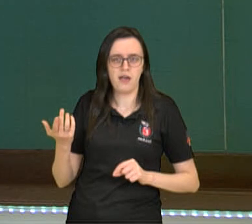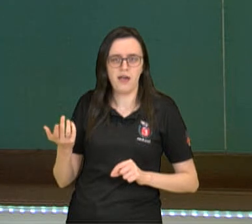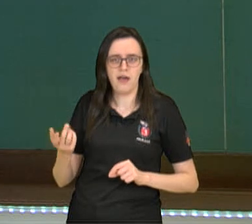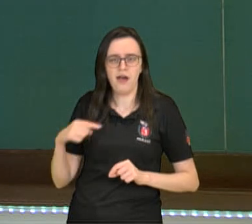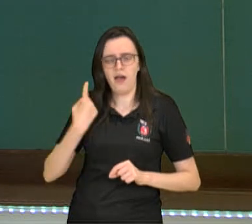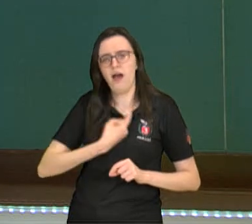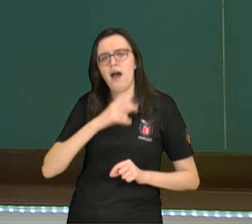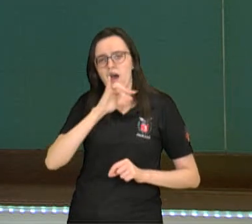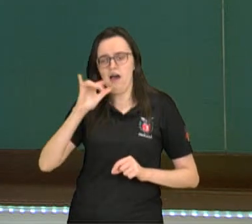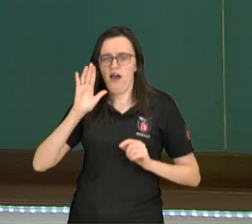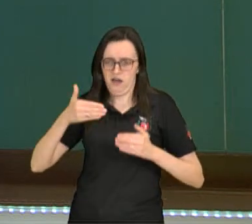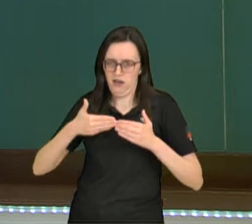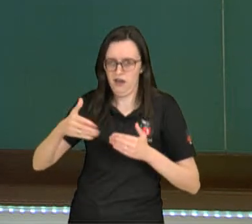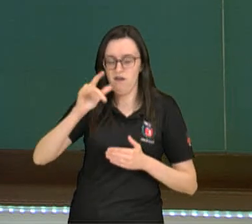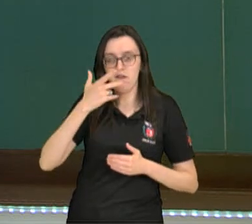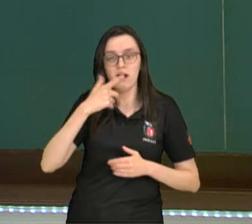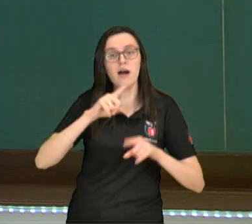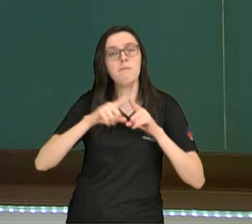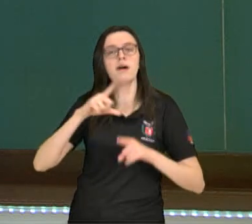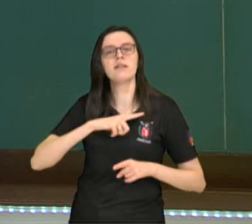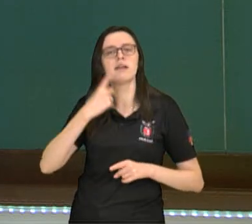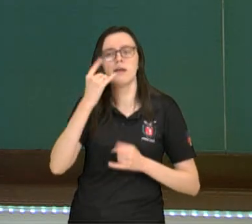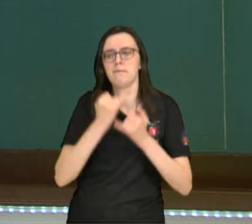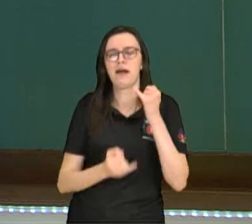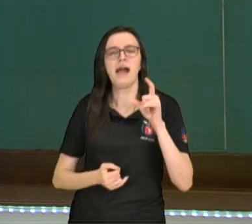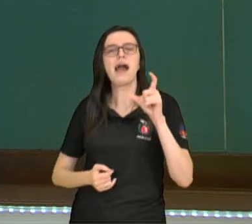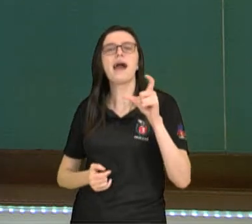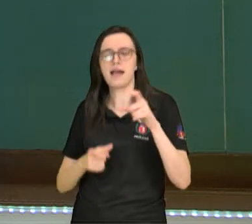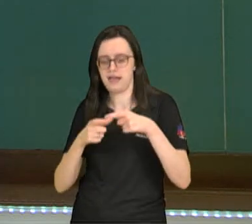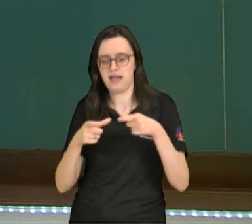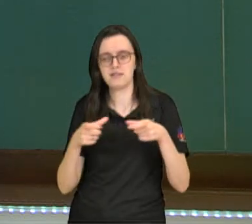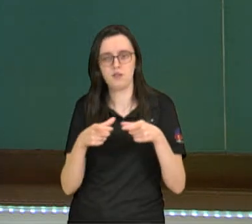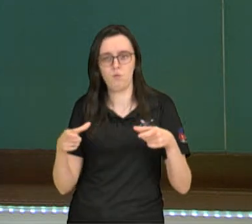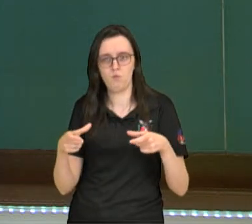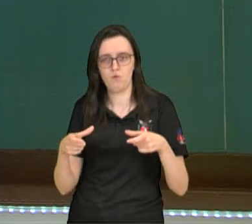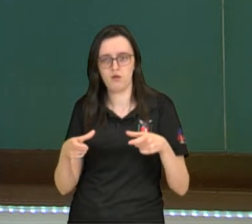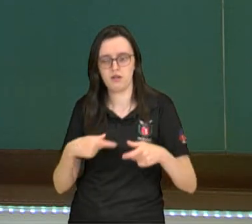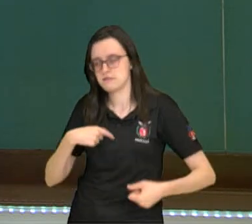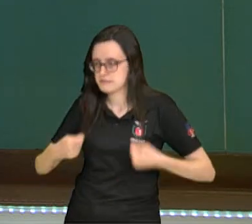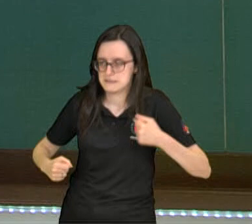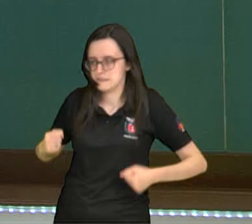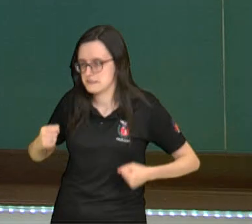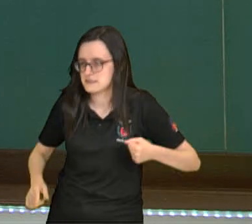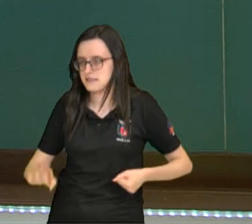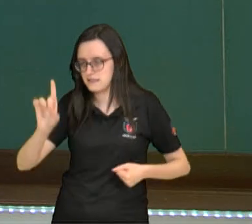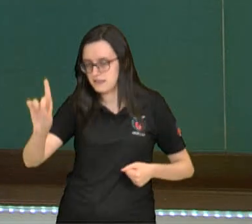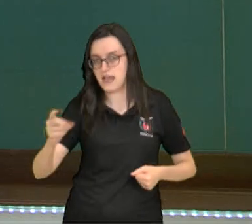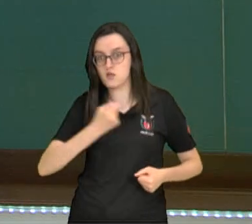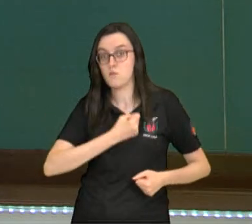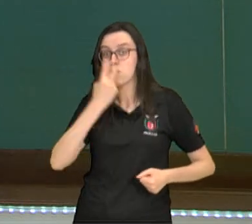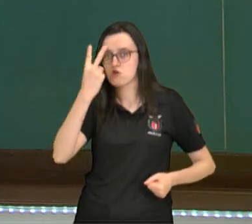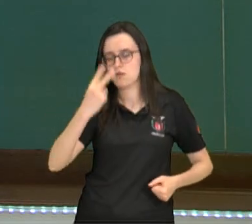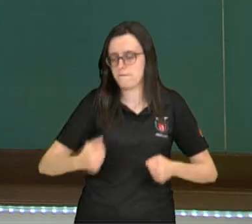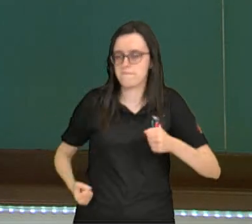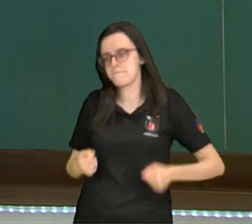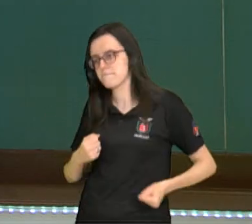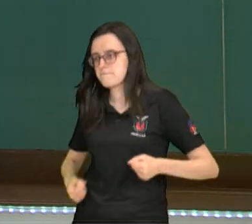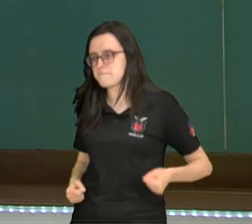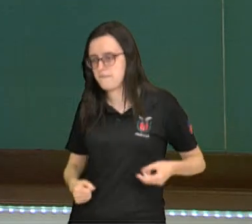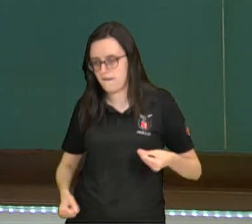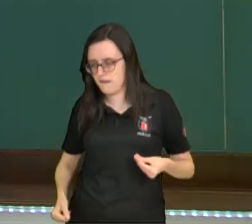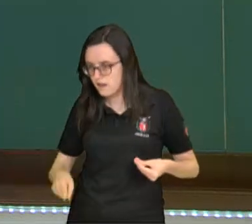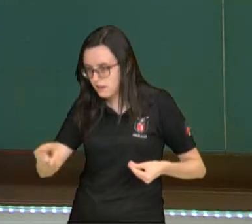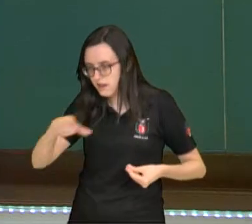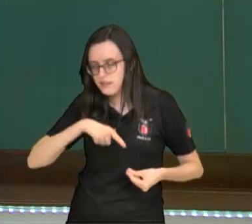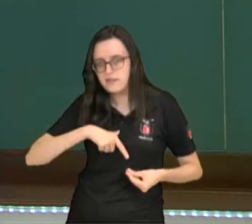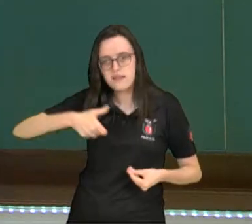vai falar na frente sobre isso, mas você tem um cartão. Então, por exemplo, você tem que passar pelo ponto de controle número 2. Você chega no ponto de controle e vai